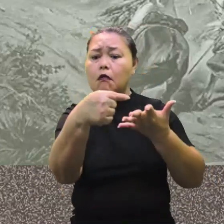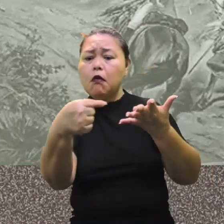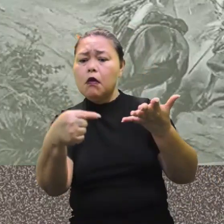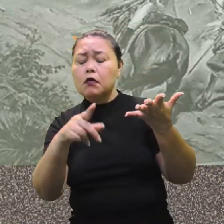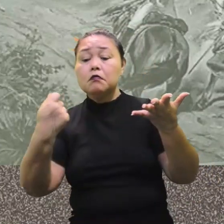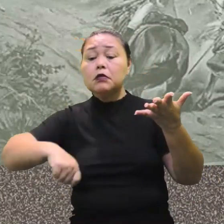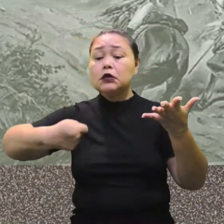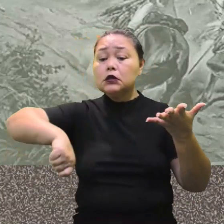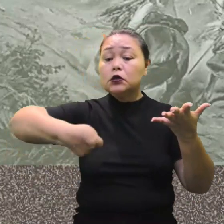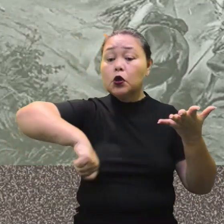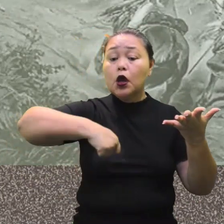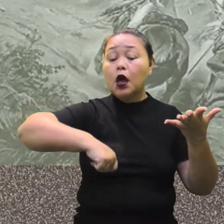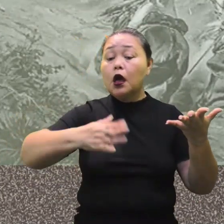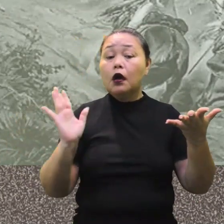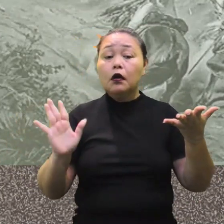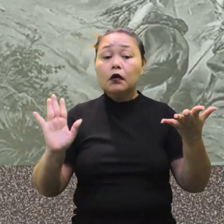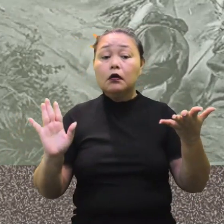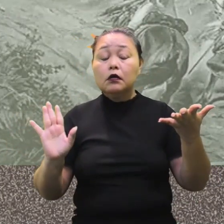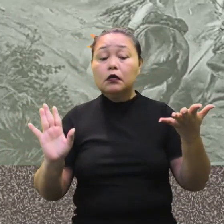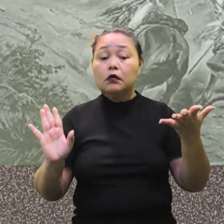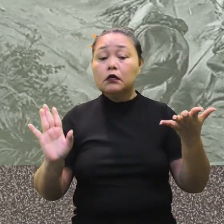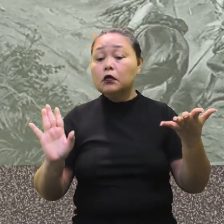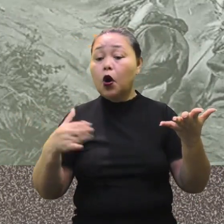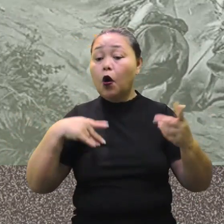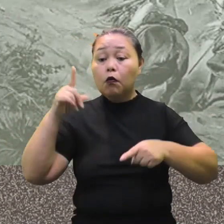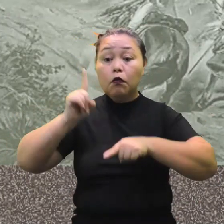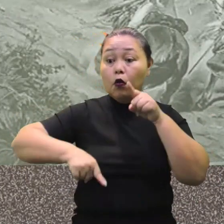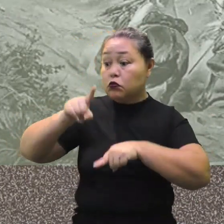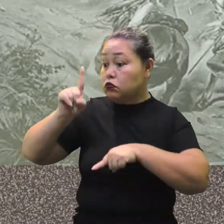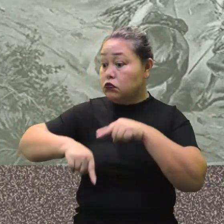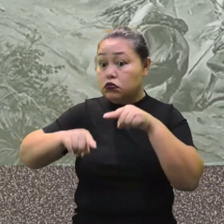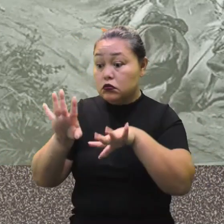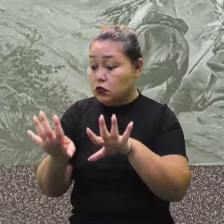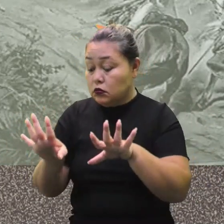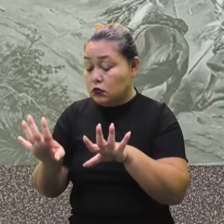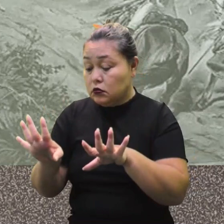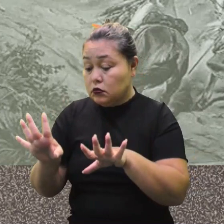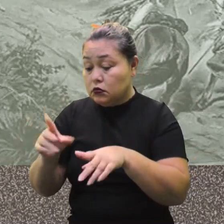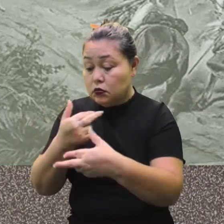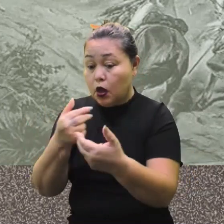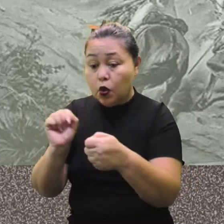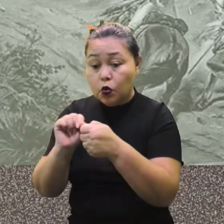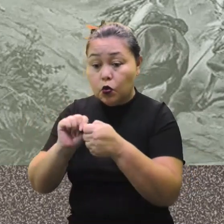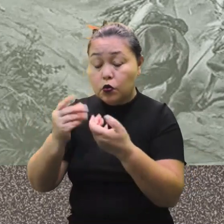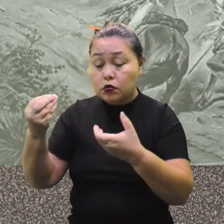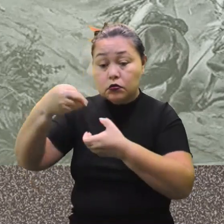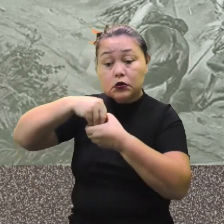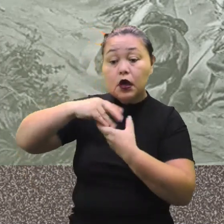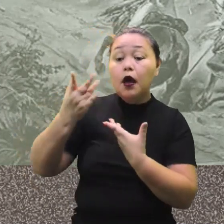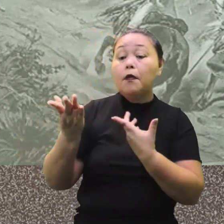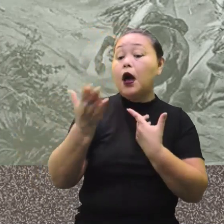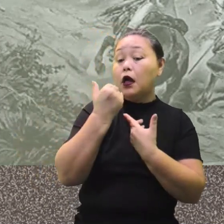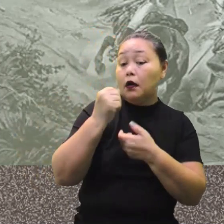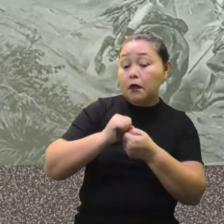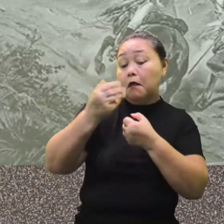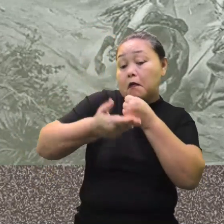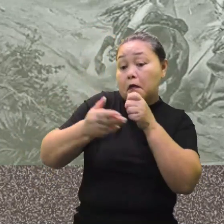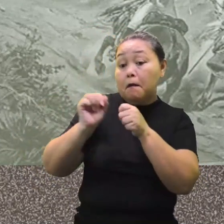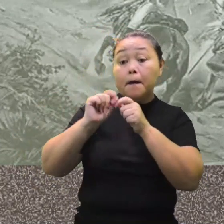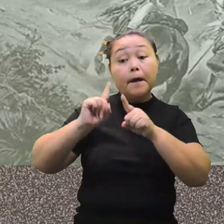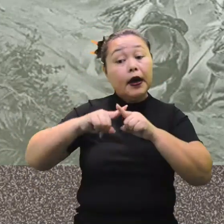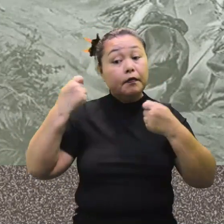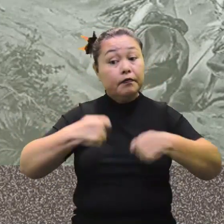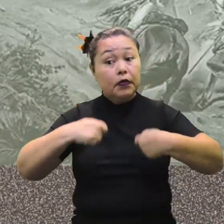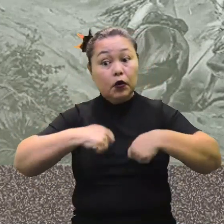alimento. Você precisa consumir produtos aqui que não está dentro da alimentação básica, mas você